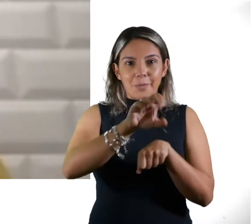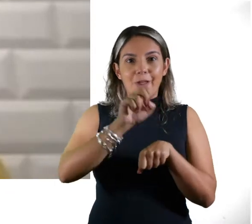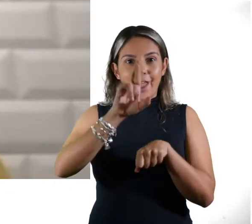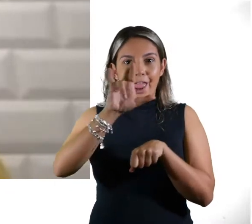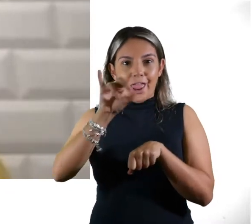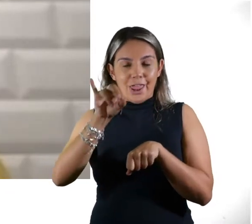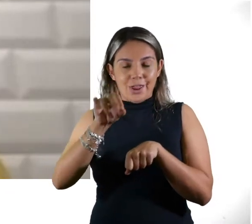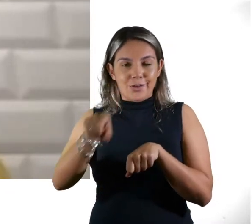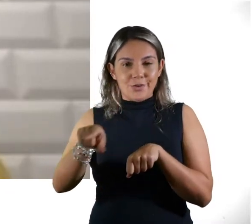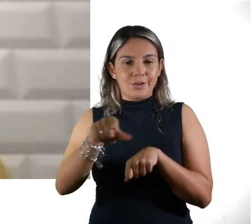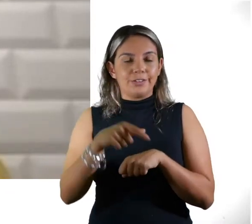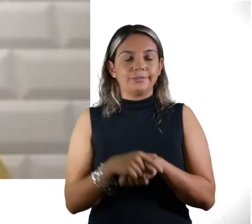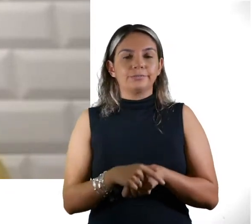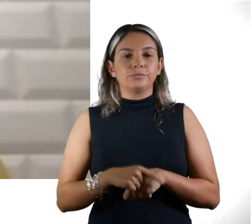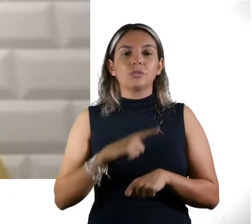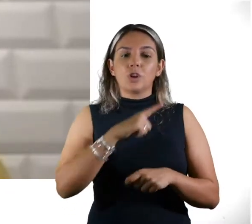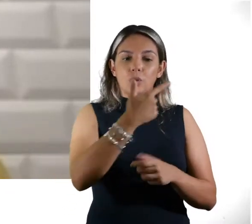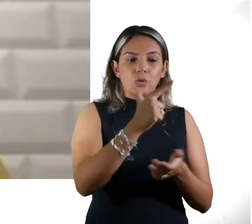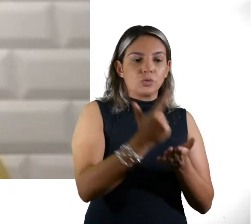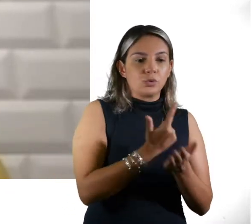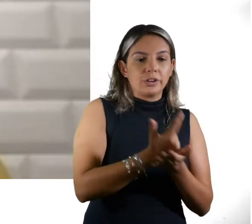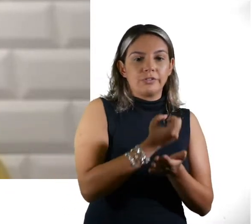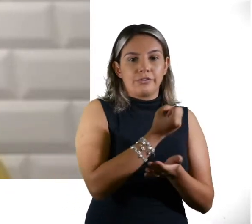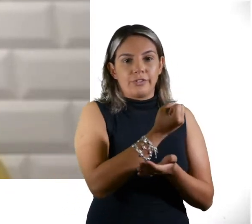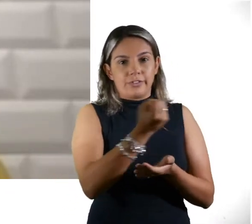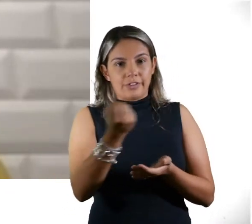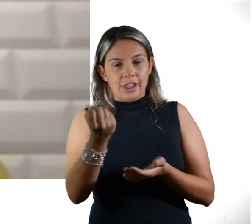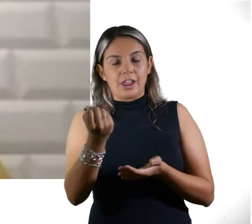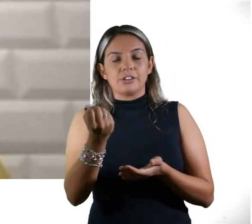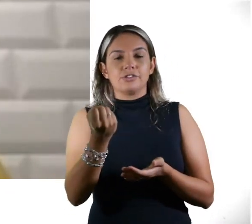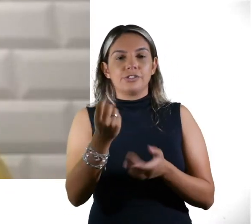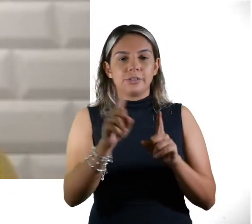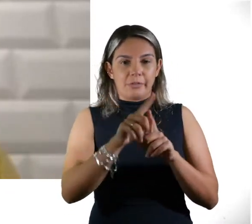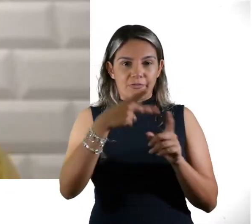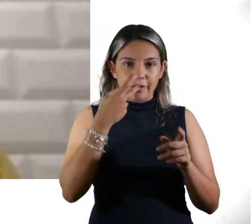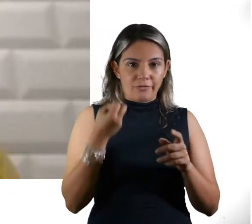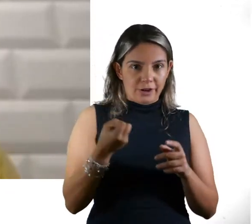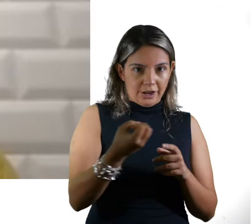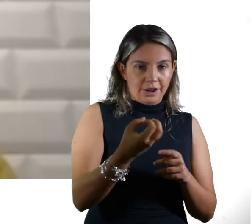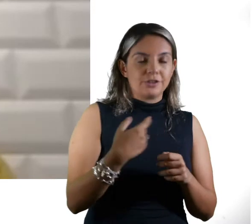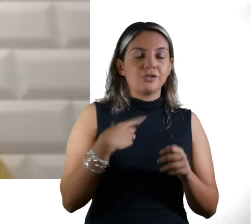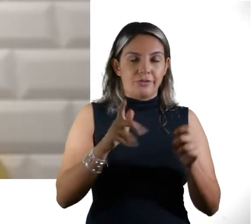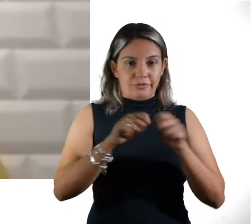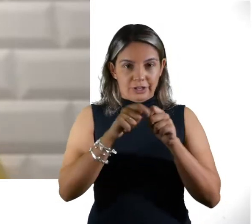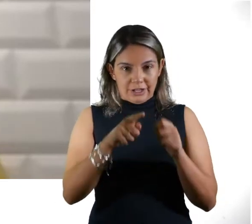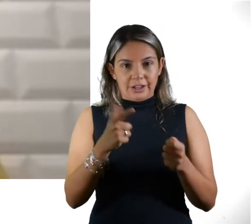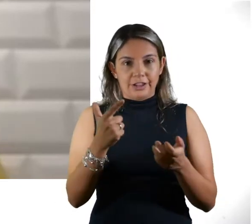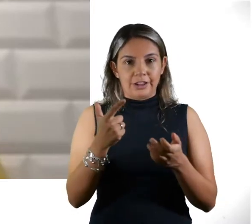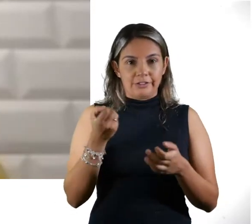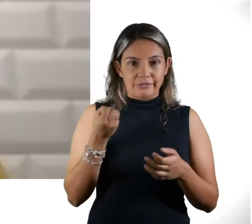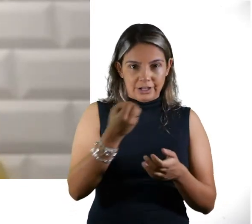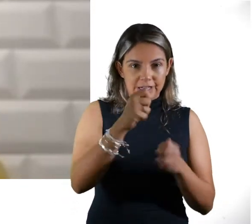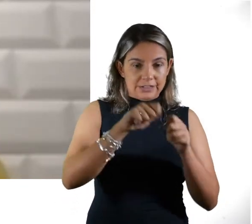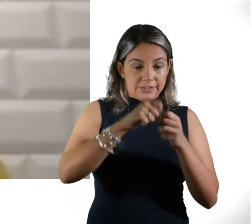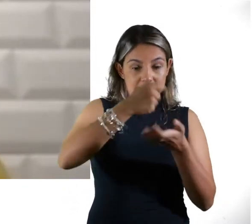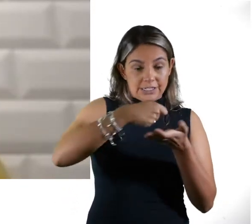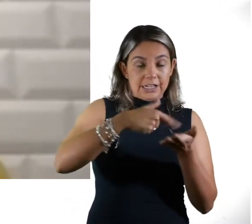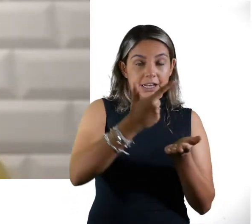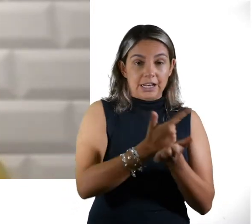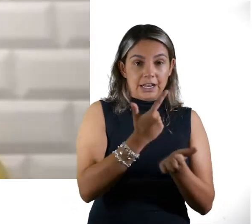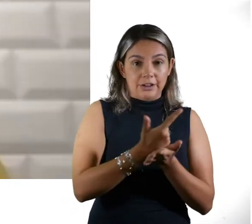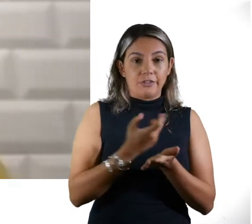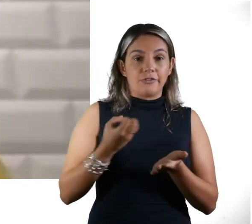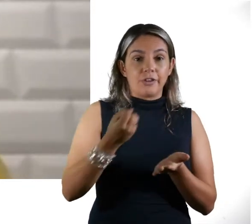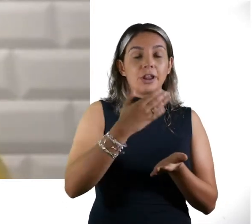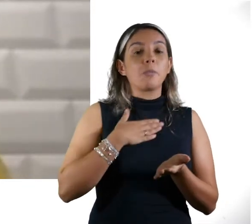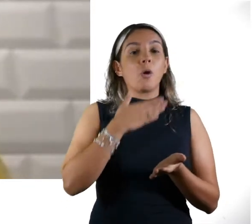vai de Luanda até a ilha de Moçambique. Aliás, eu fiz essa viagem para poder escrever o livro, chama-se As